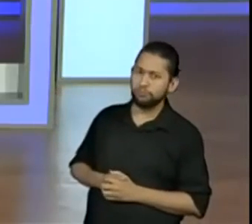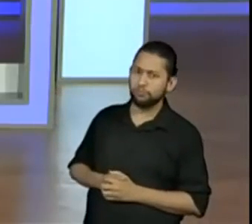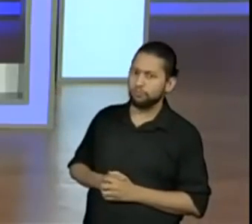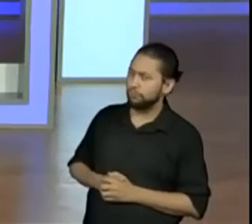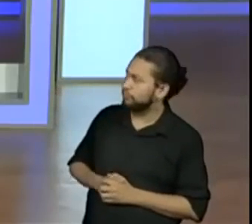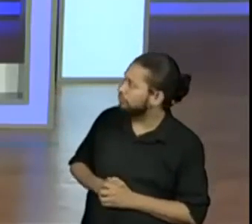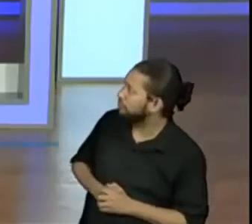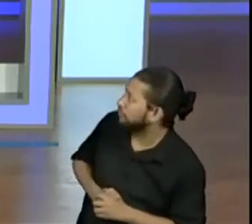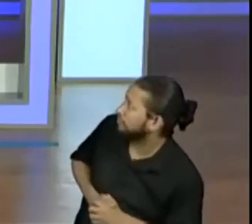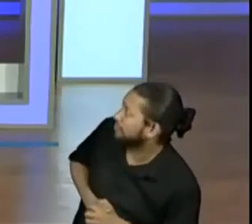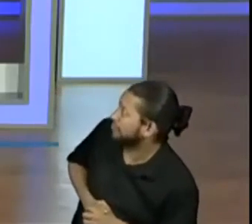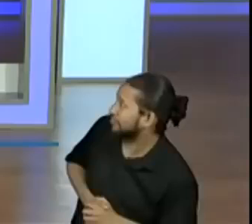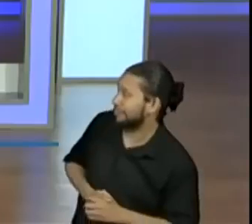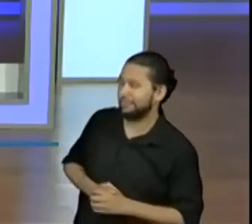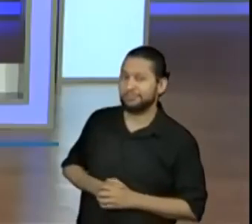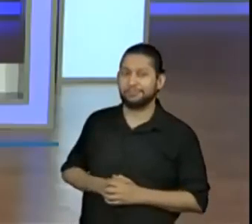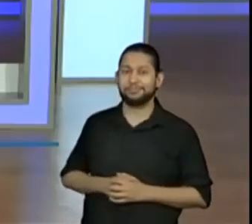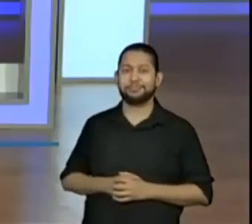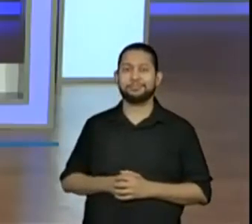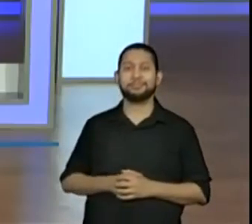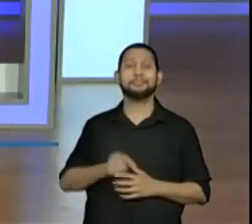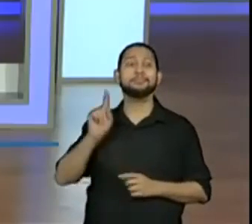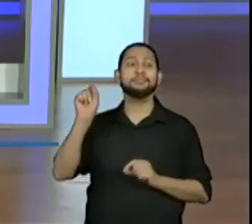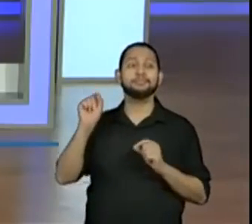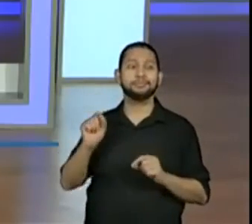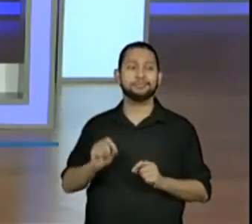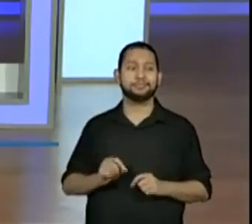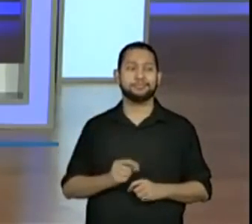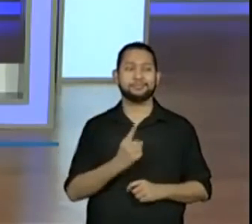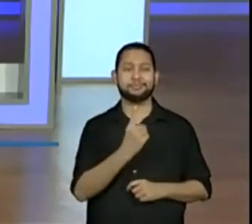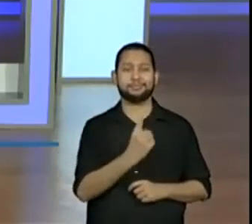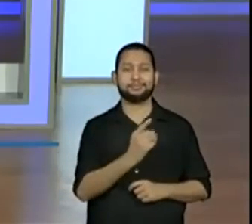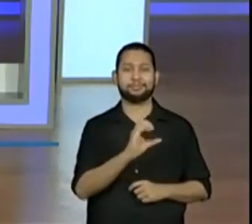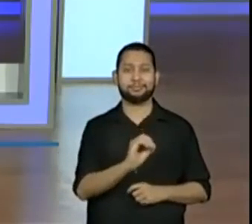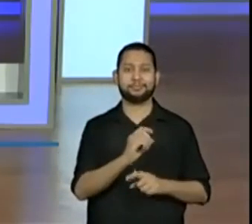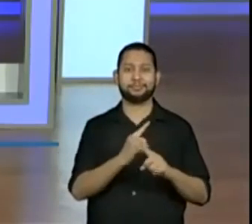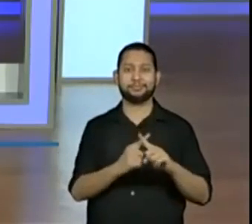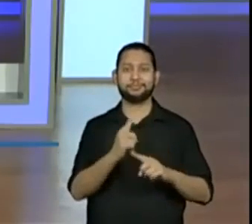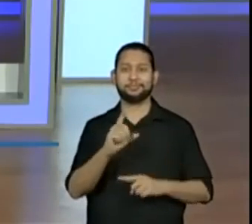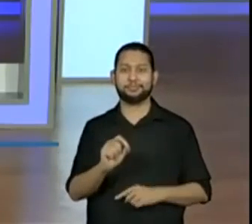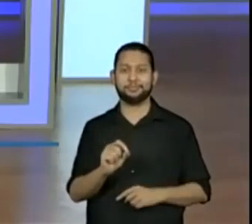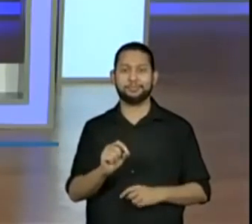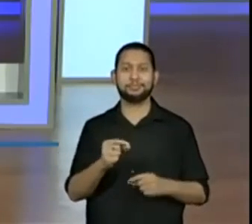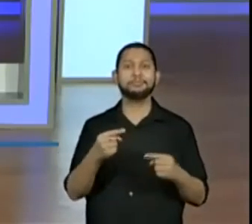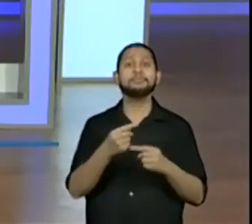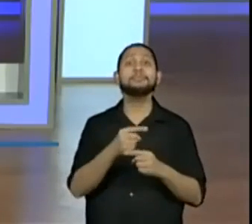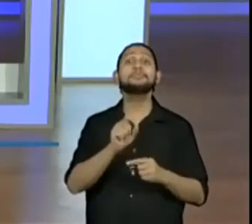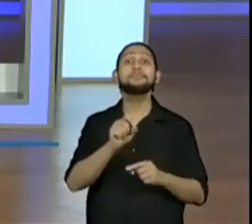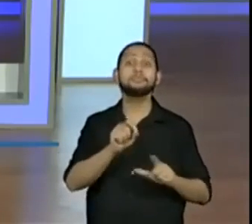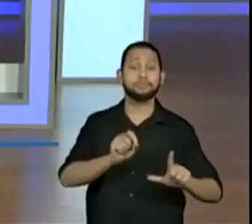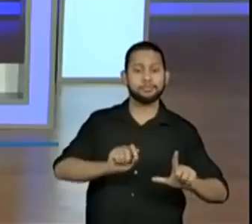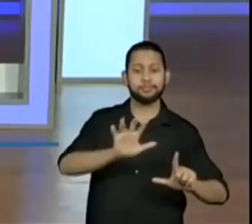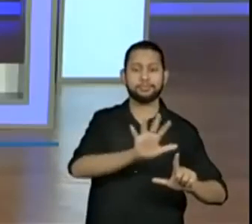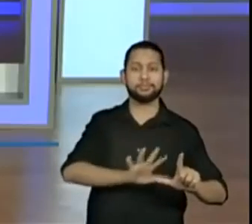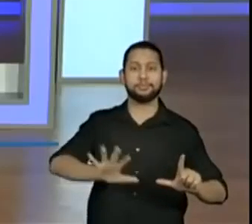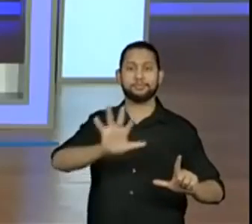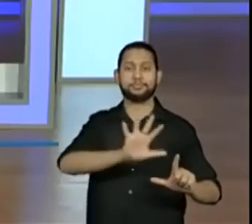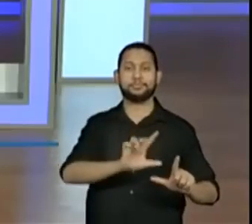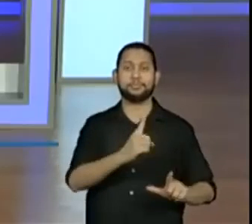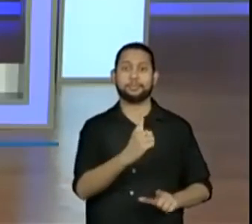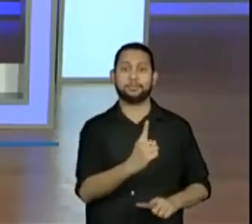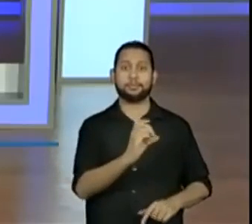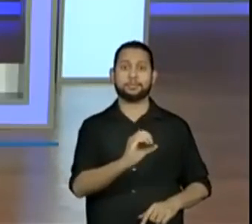10 igual a uma área de 100 met